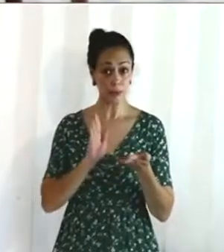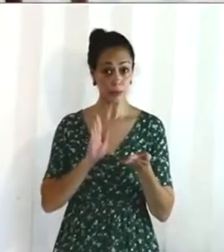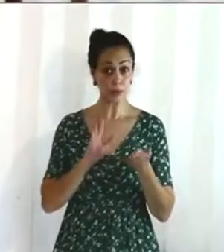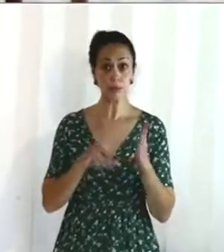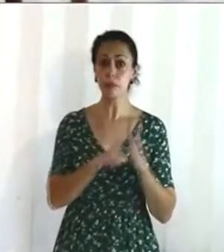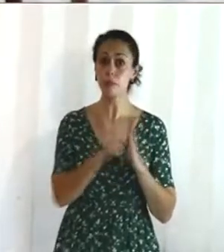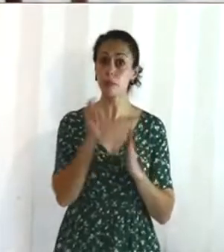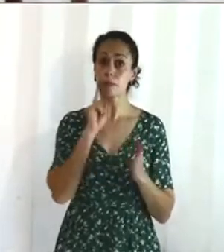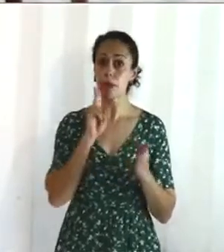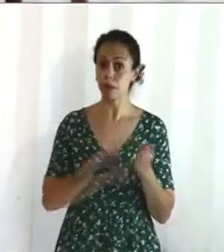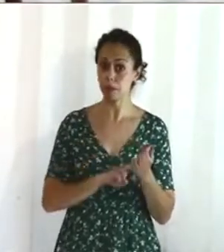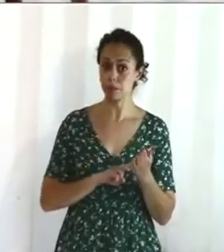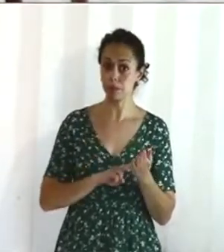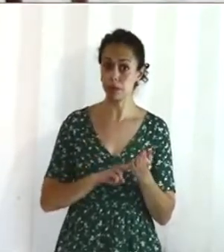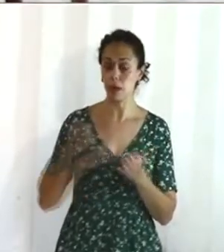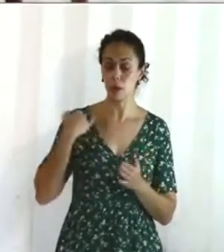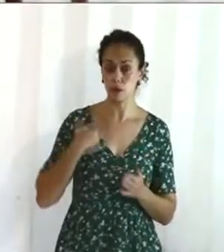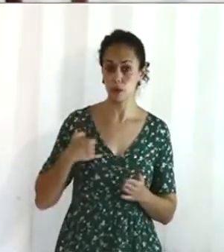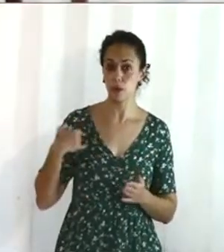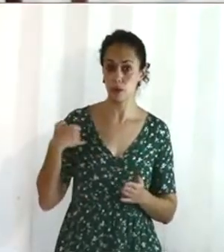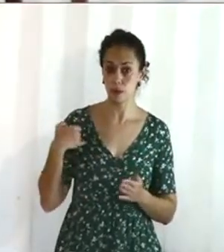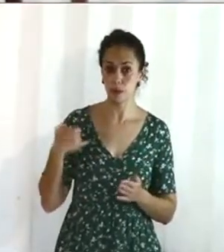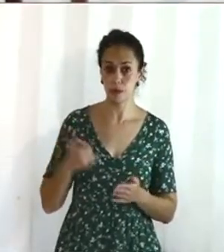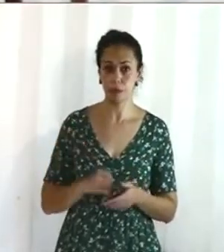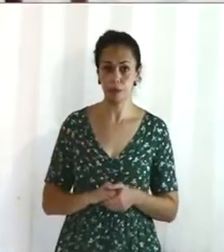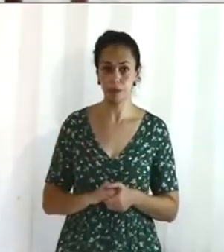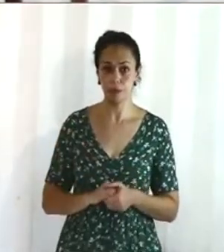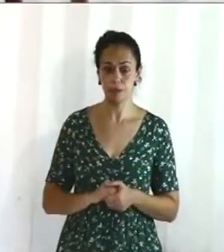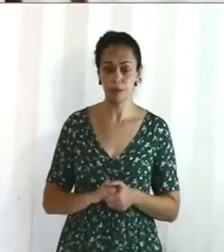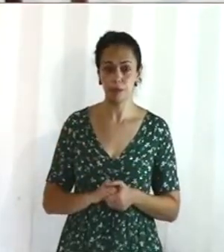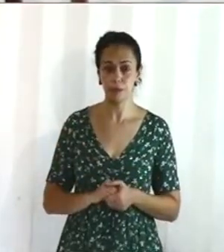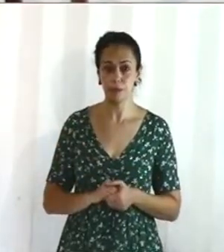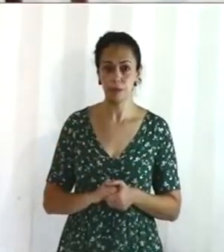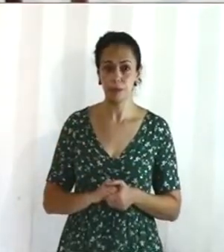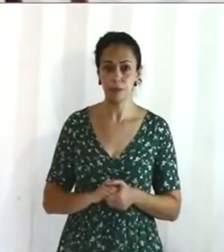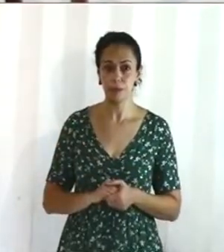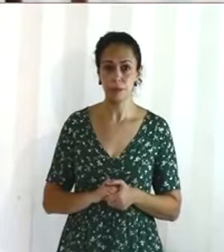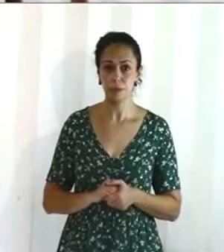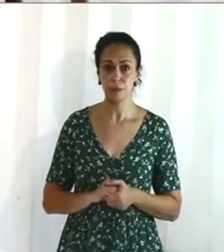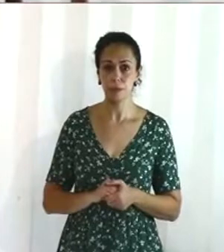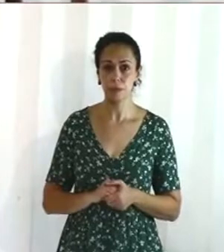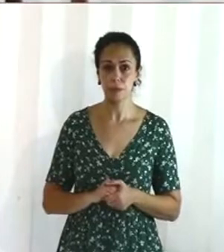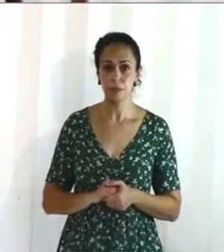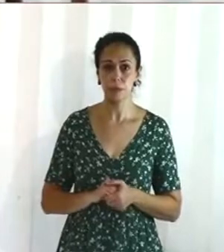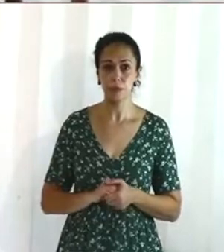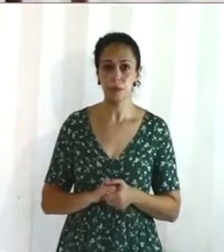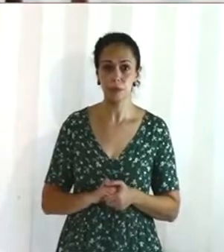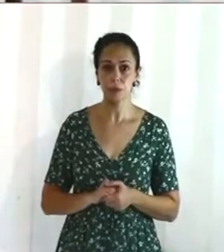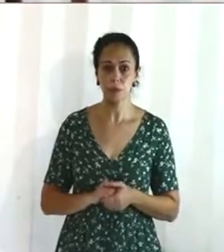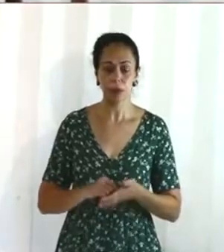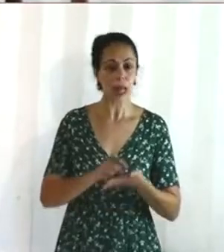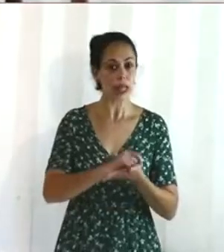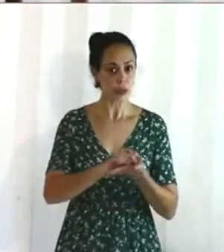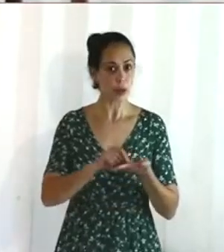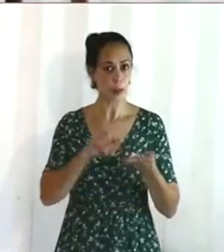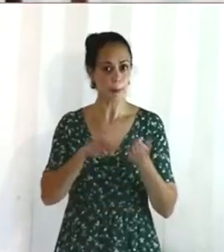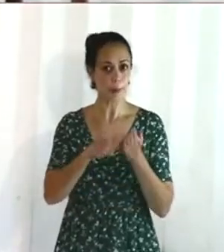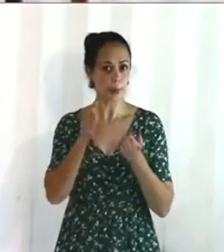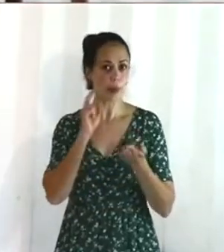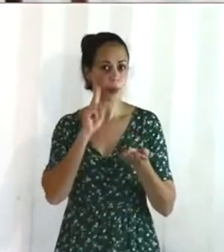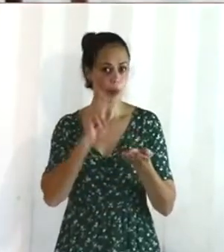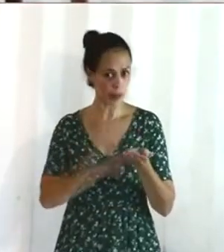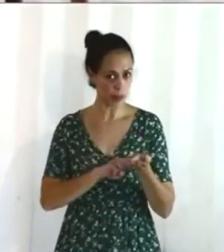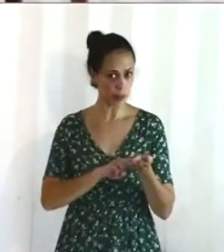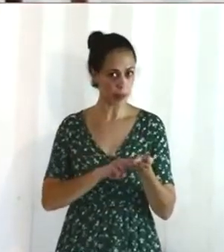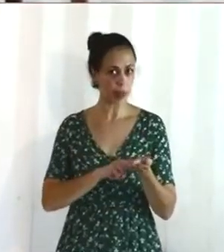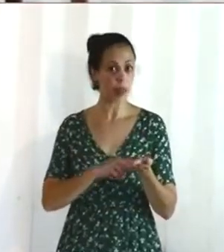Veja, João aqui, esse que escreve essa primeira epístola, e na sequência as outras duas, é o